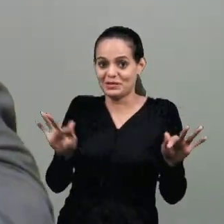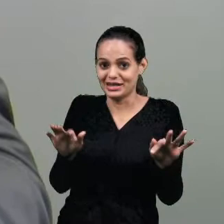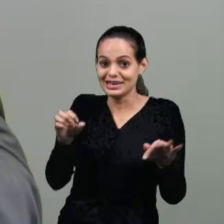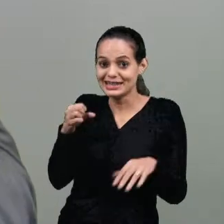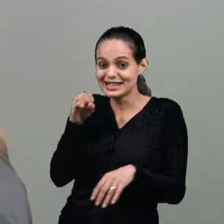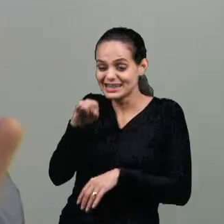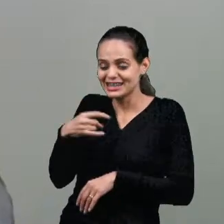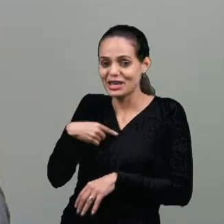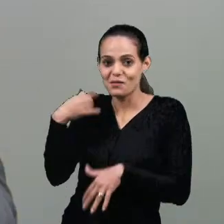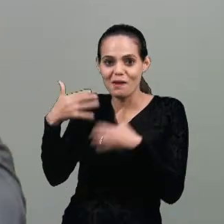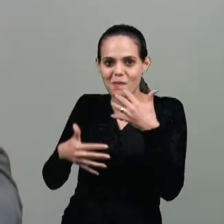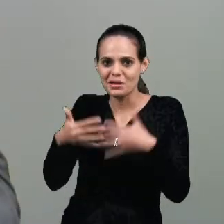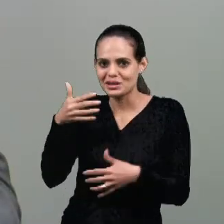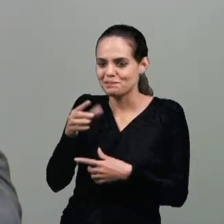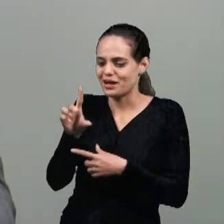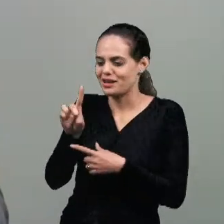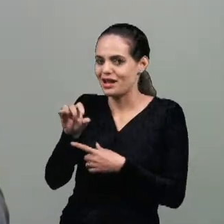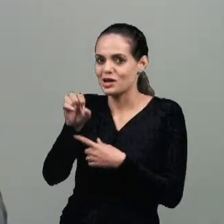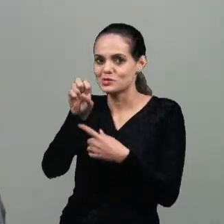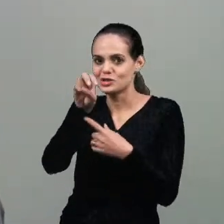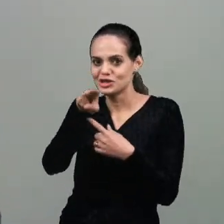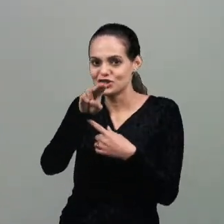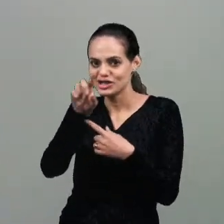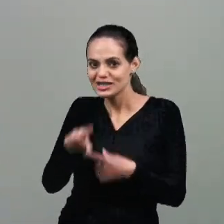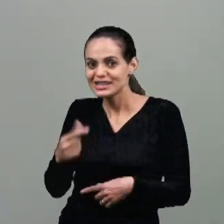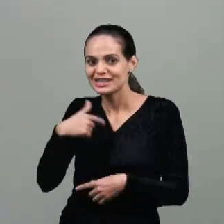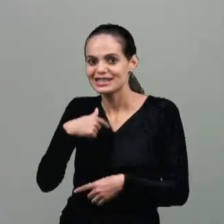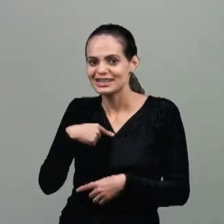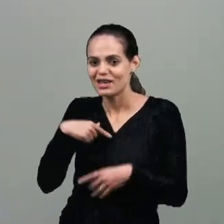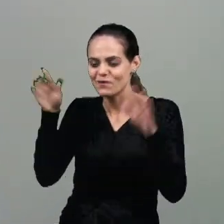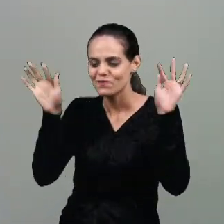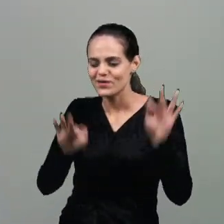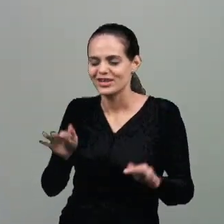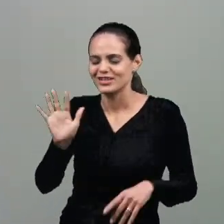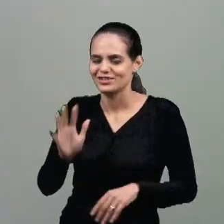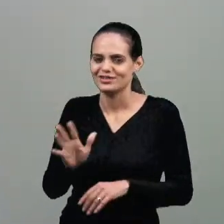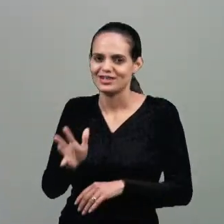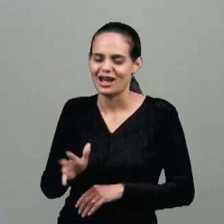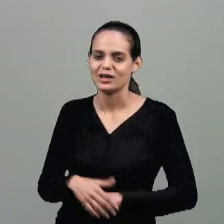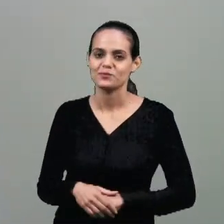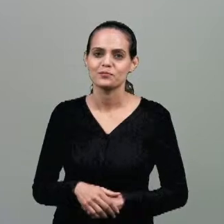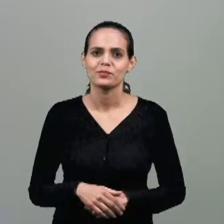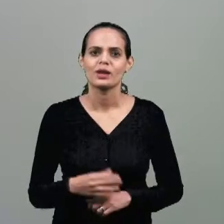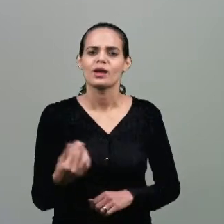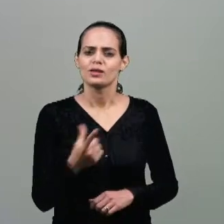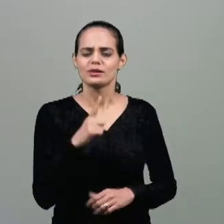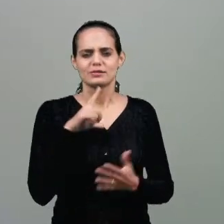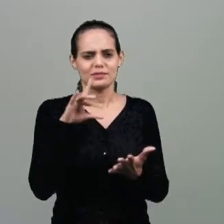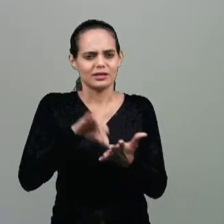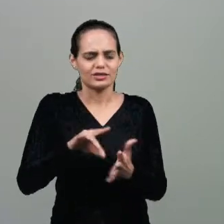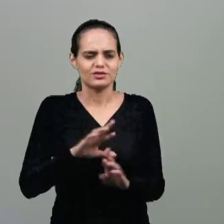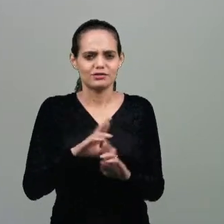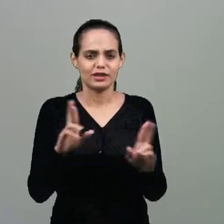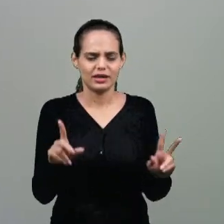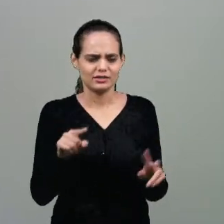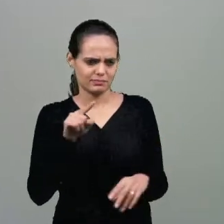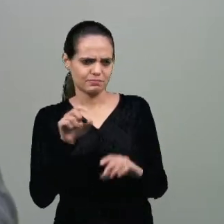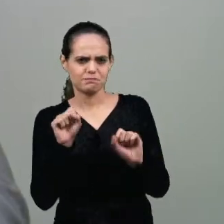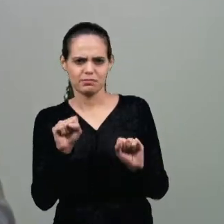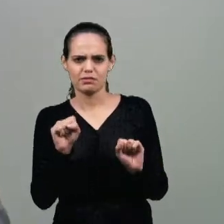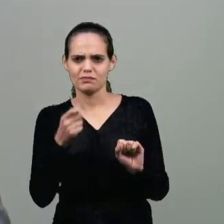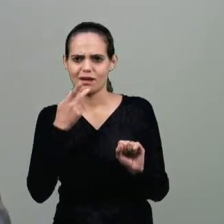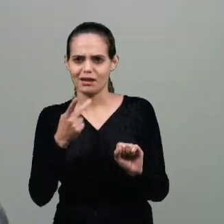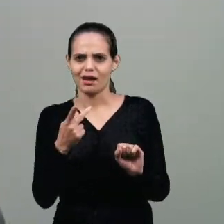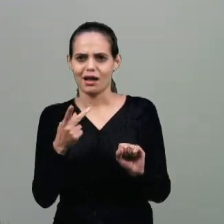Diniz, eu já estou feliz. Mas nós temos uma realidade diferente. Aliás, Diniz, você podia falar um pouquinho sobre a igreja, a nossa igreja ali,